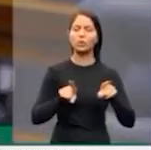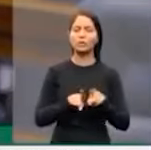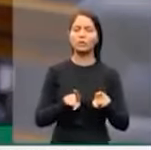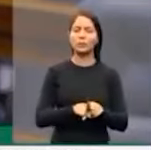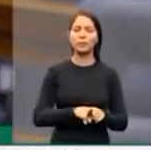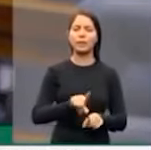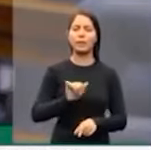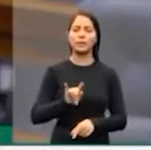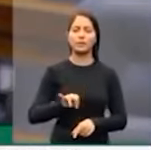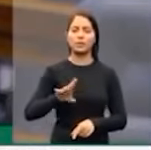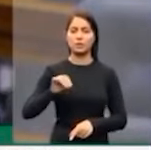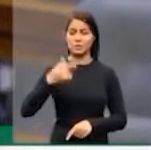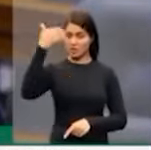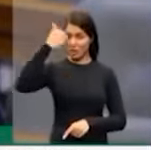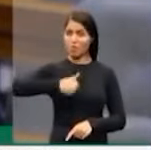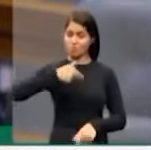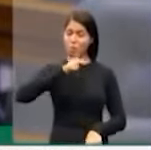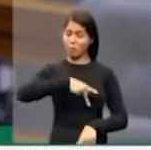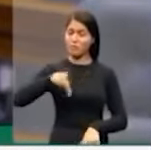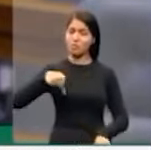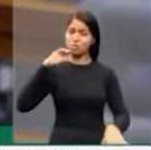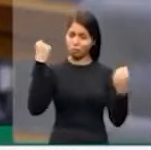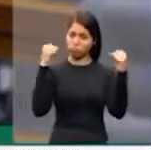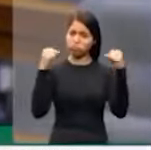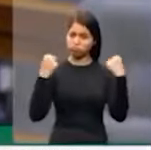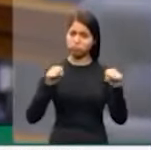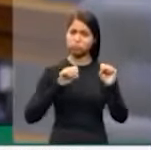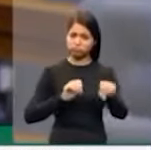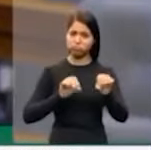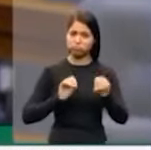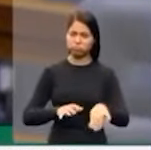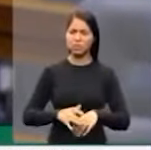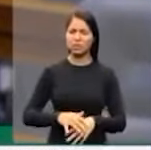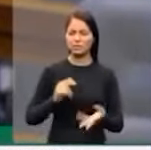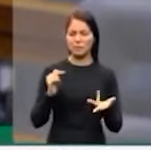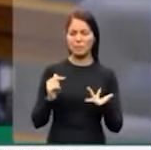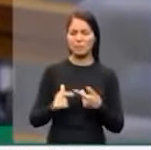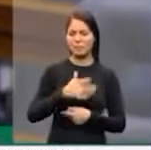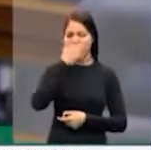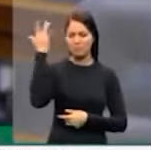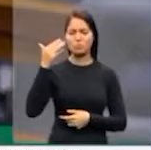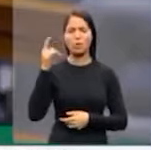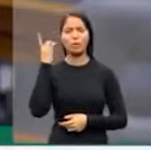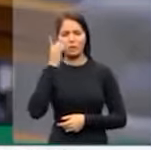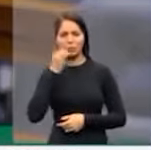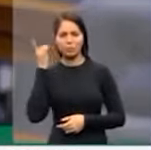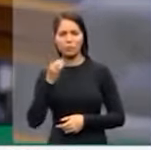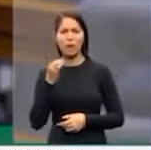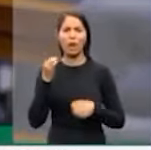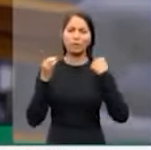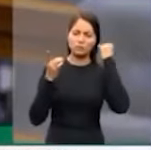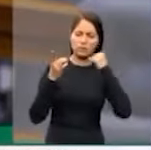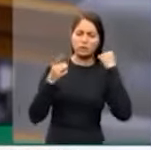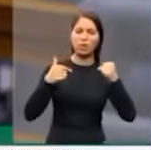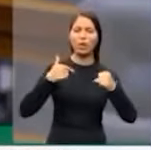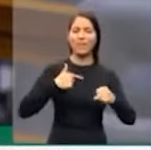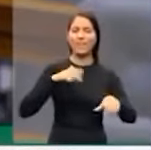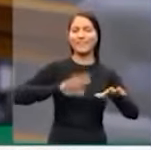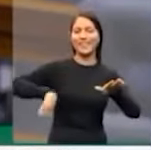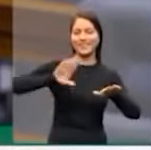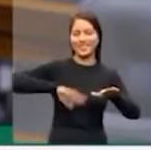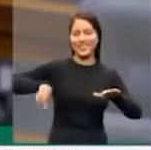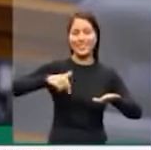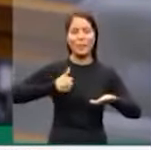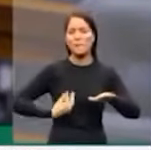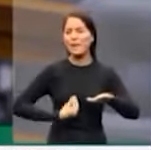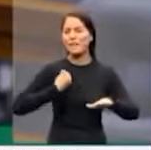sou professor de educação física sou um dos pouquíssimos deputados e senadores da sua casa atleta olímpico de natação minha